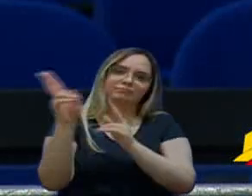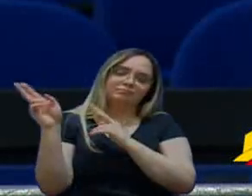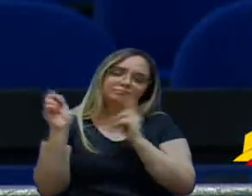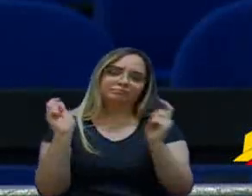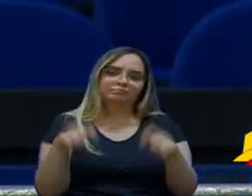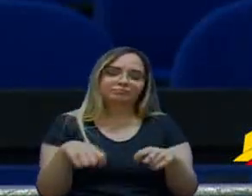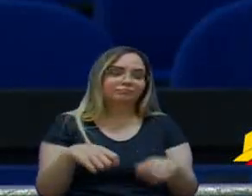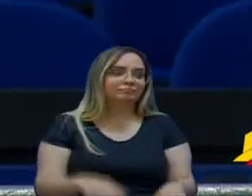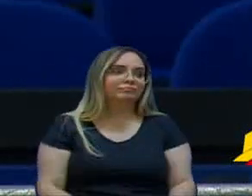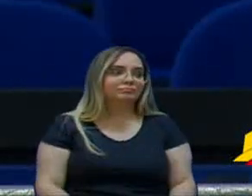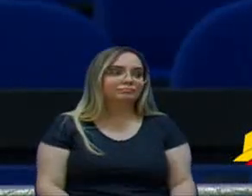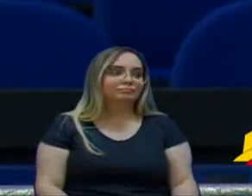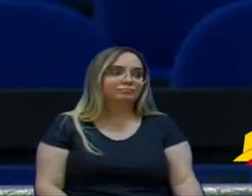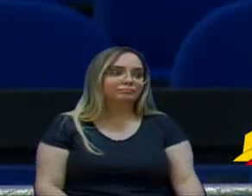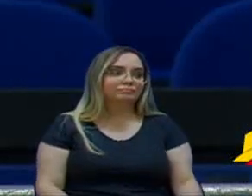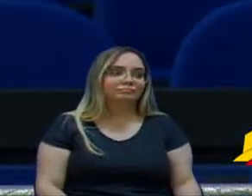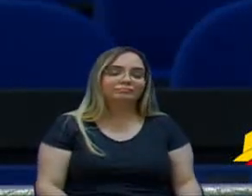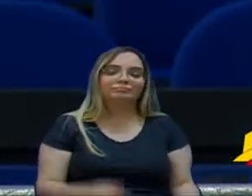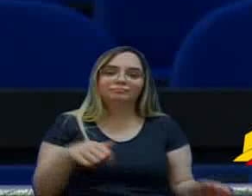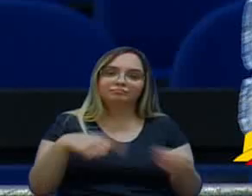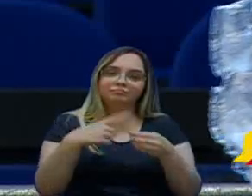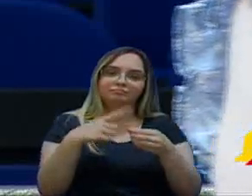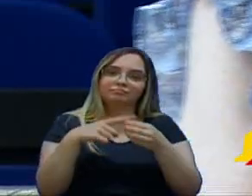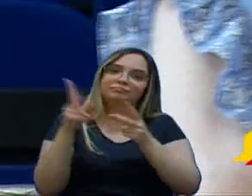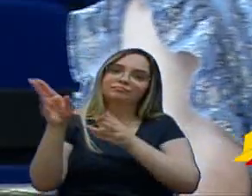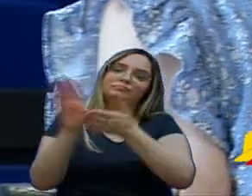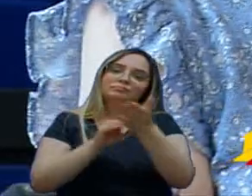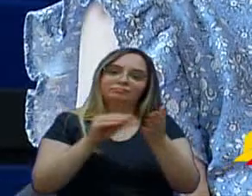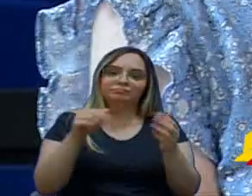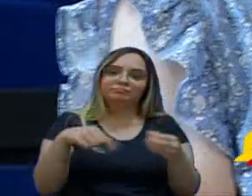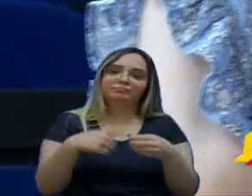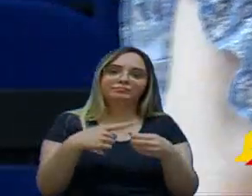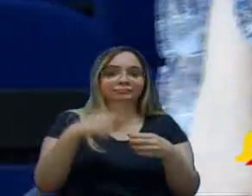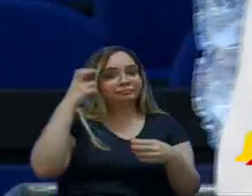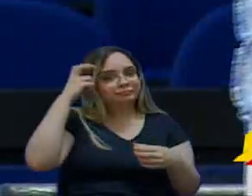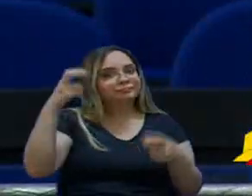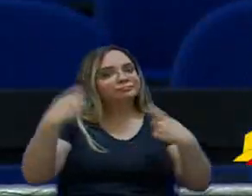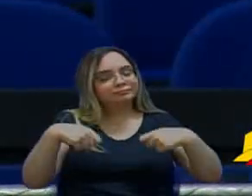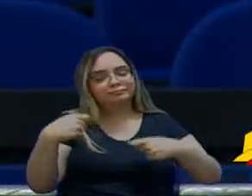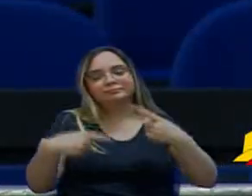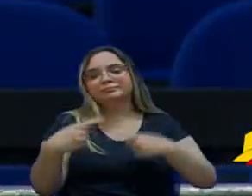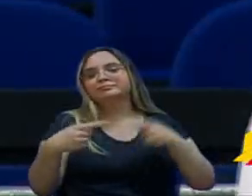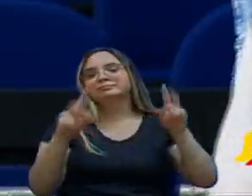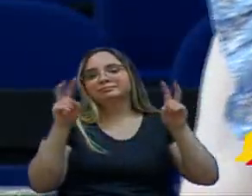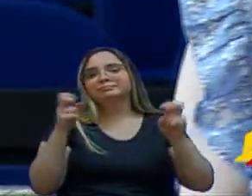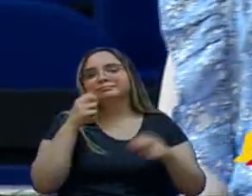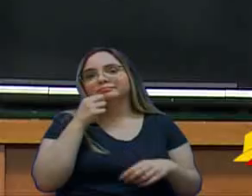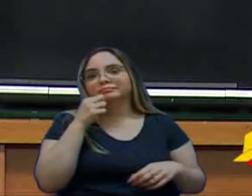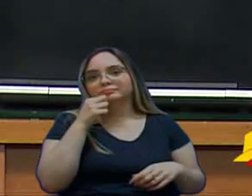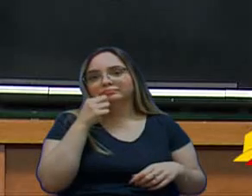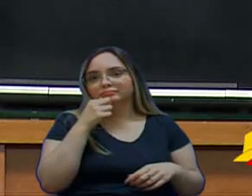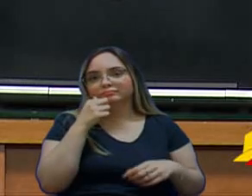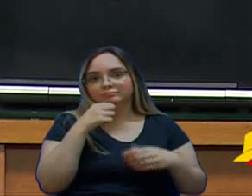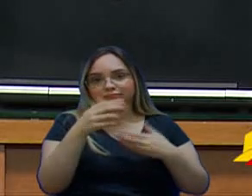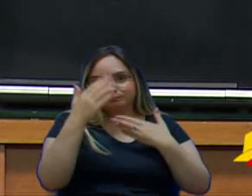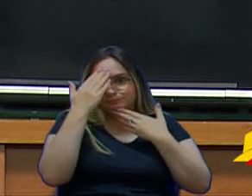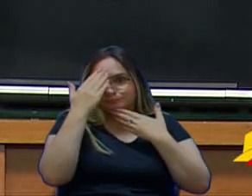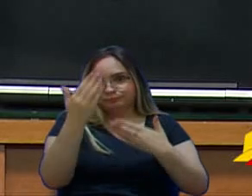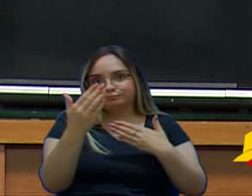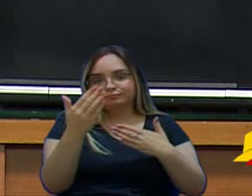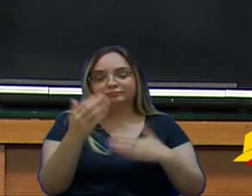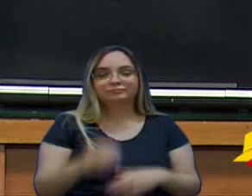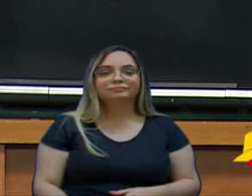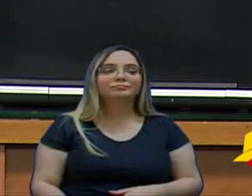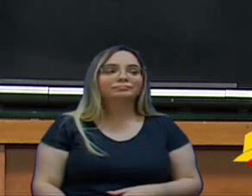cidade, poder falar inovadora, cidade inteligente, tem que começar a debater o tema. Obrigada, presidente. Obrigado, vereadora.